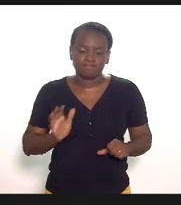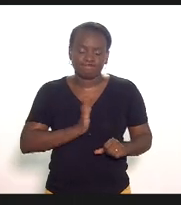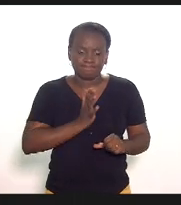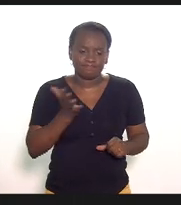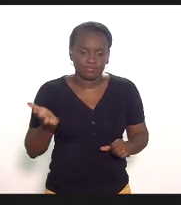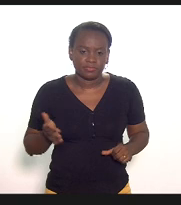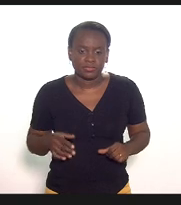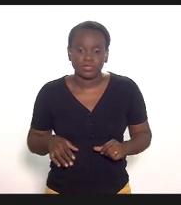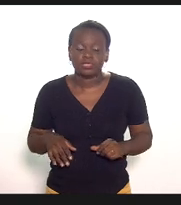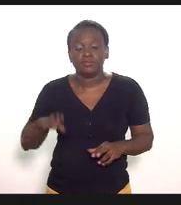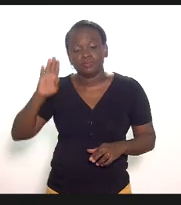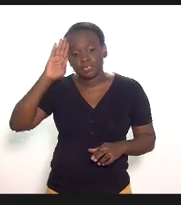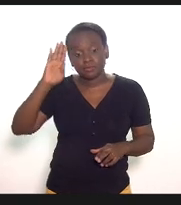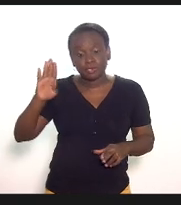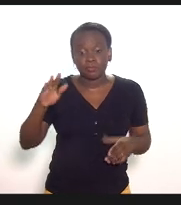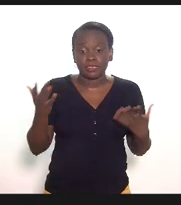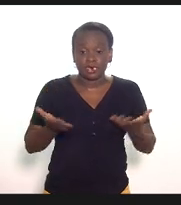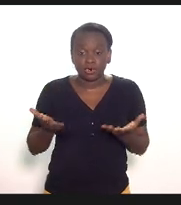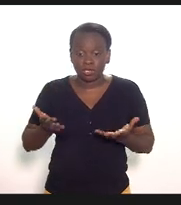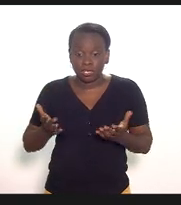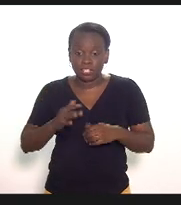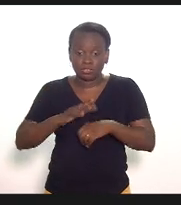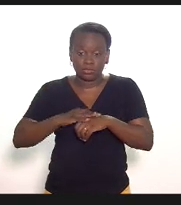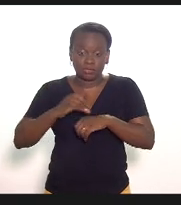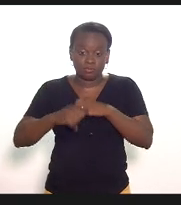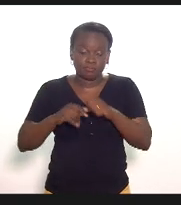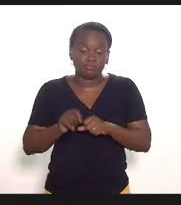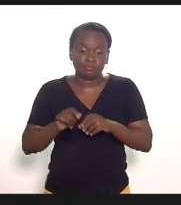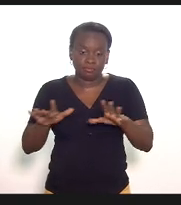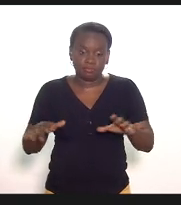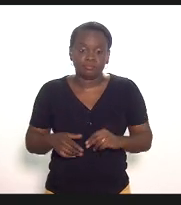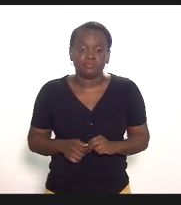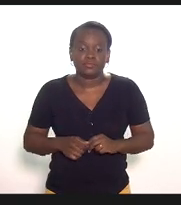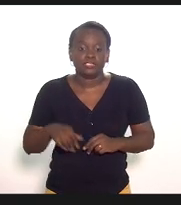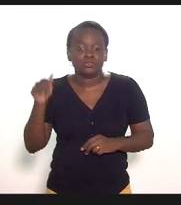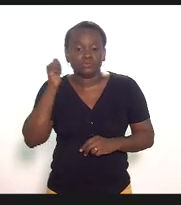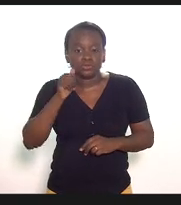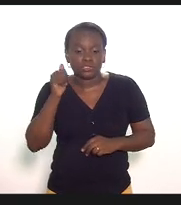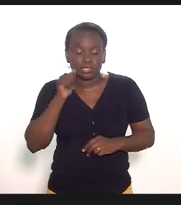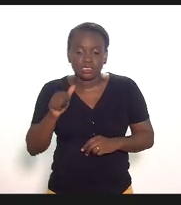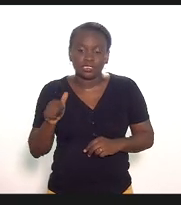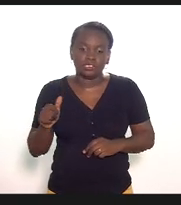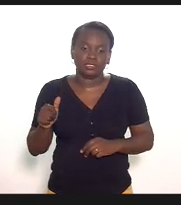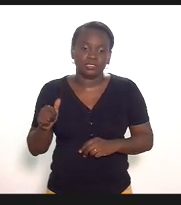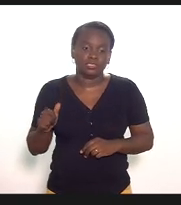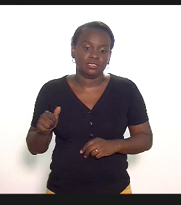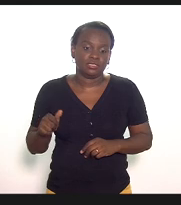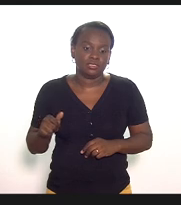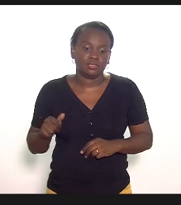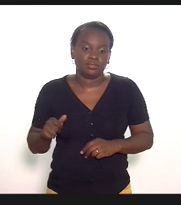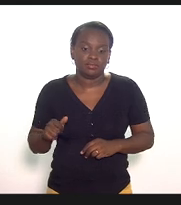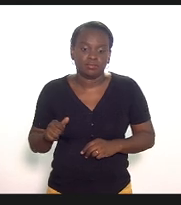dramática, né? Principalmente agora, na pandemia. As mulheres